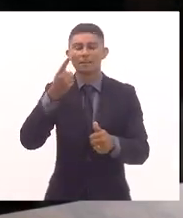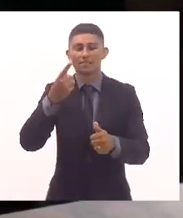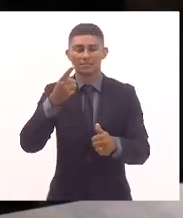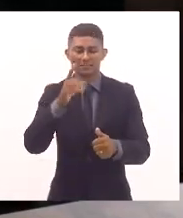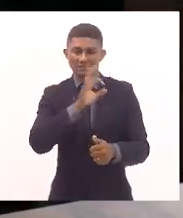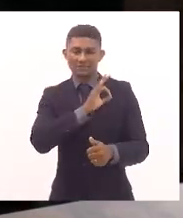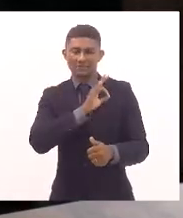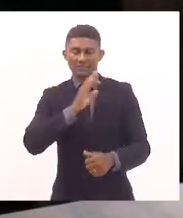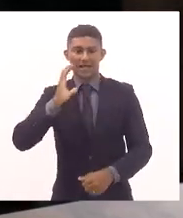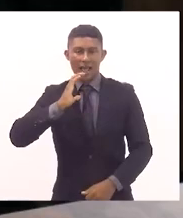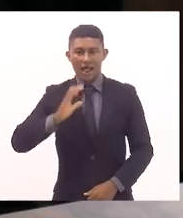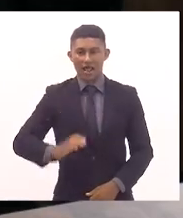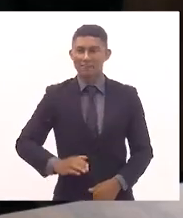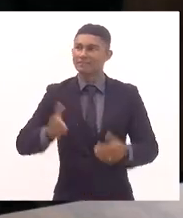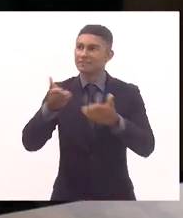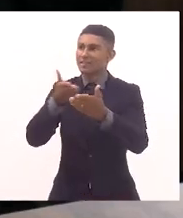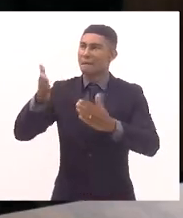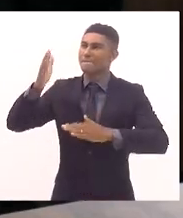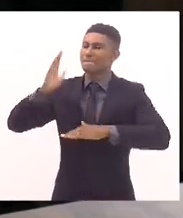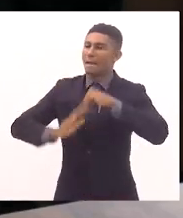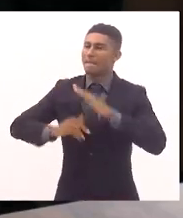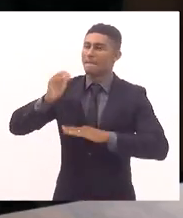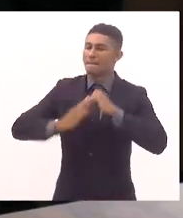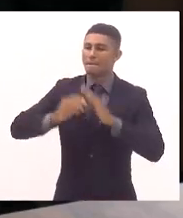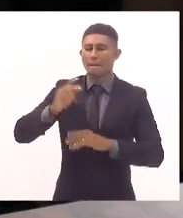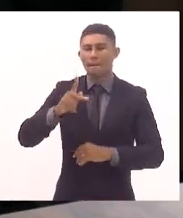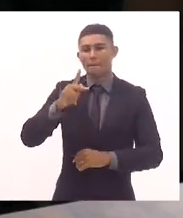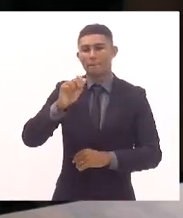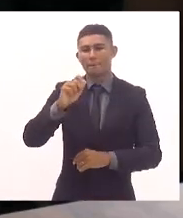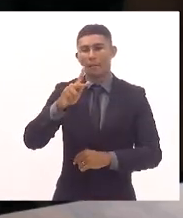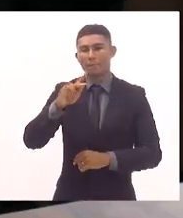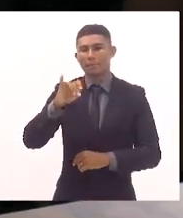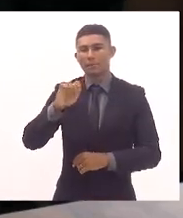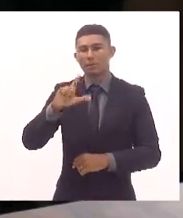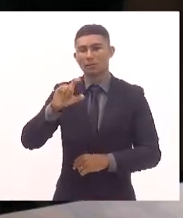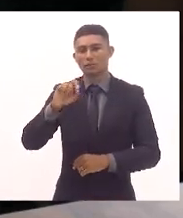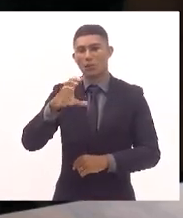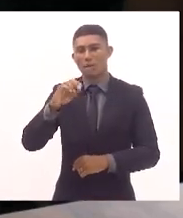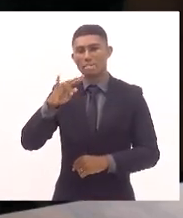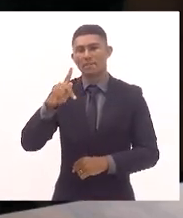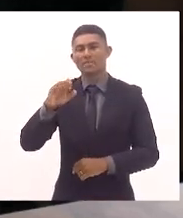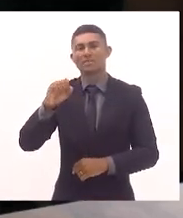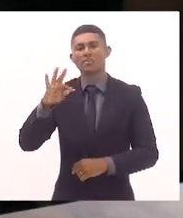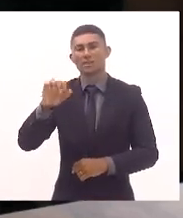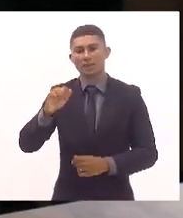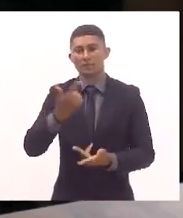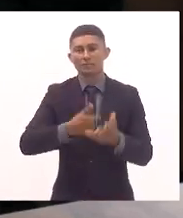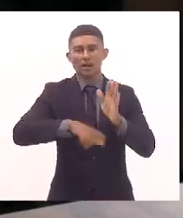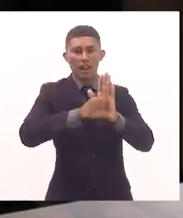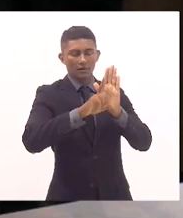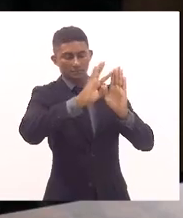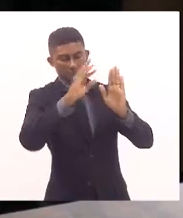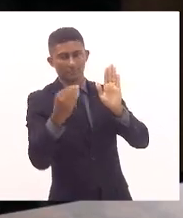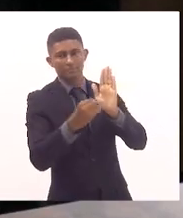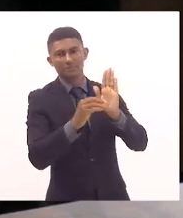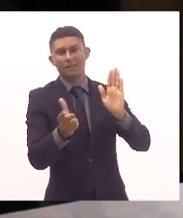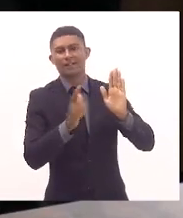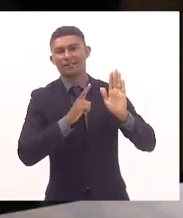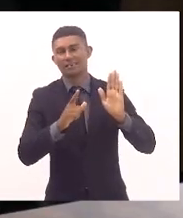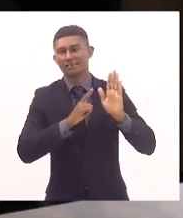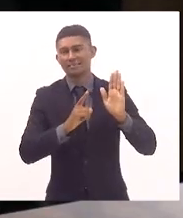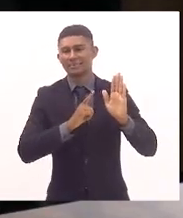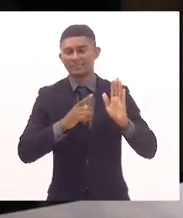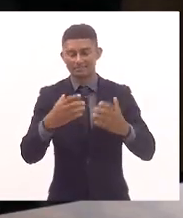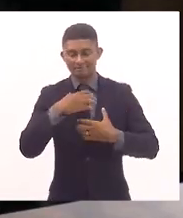Civil os peritos papiloscopistas, que agora são peritos e está na lei orgânica da Polícia Civil. Foi